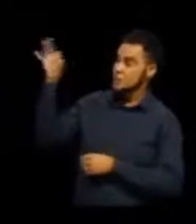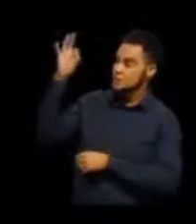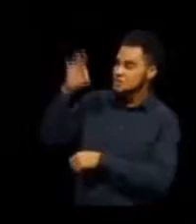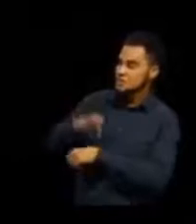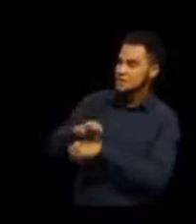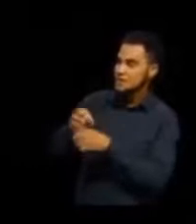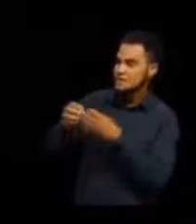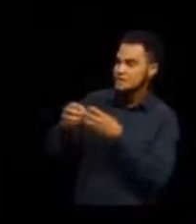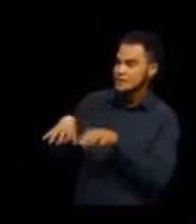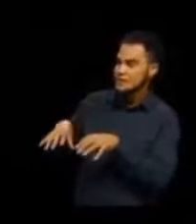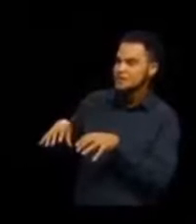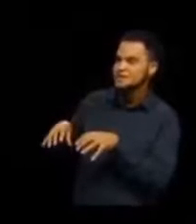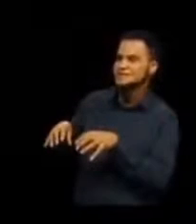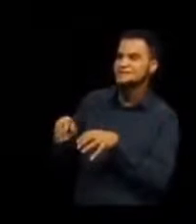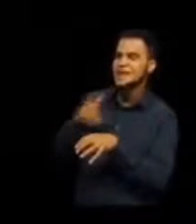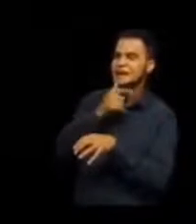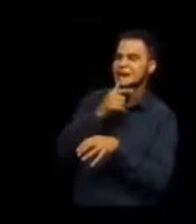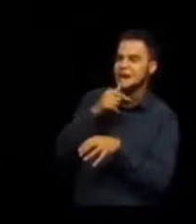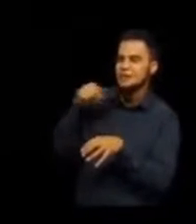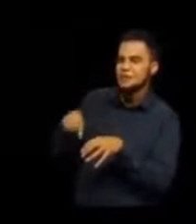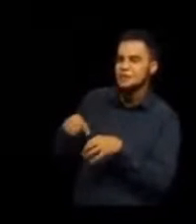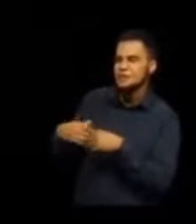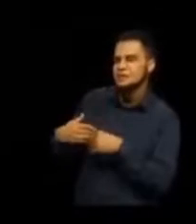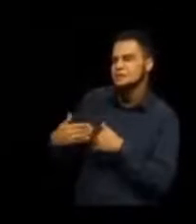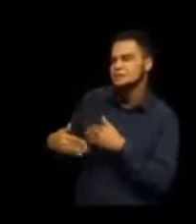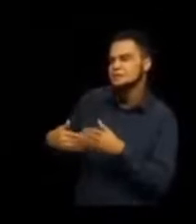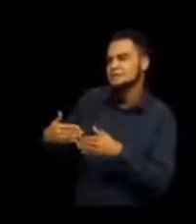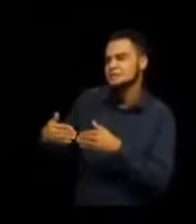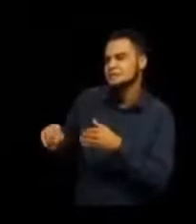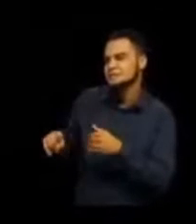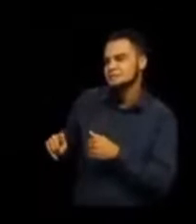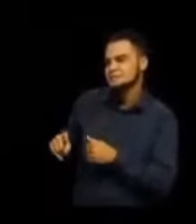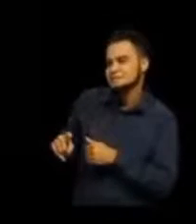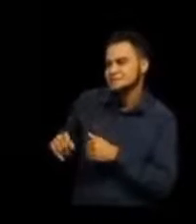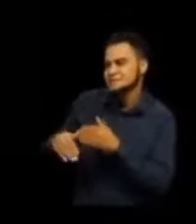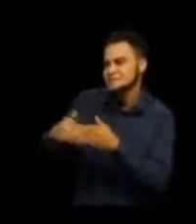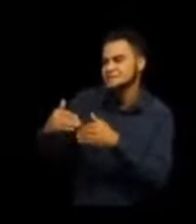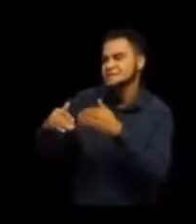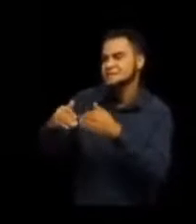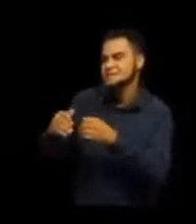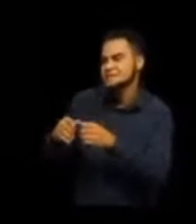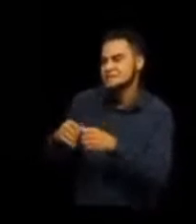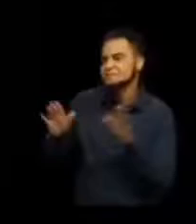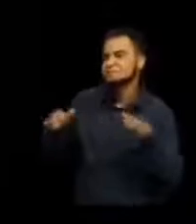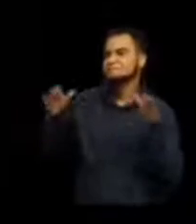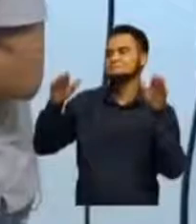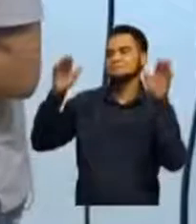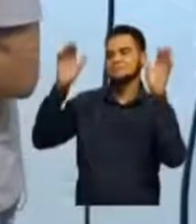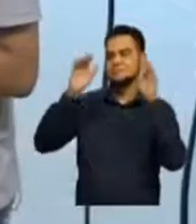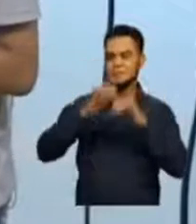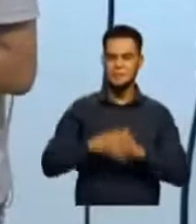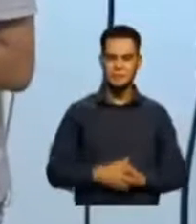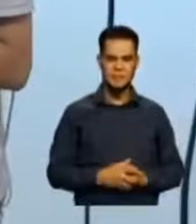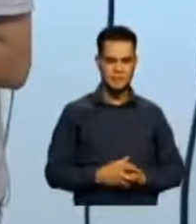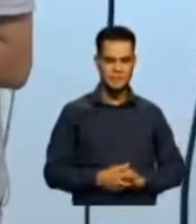tem então a larva até se desenvolver em pupa para ter um mosquito adulto.